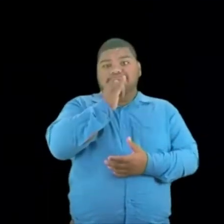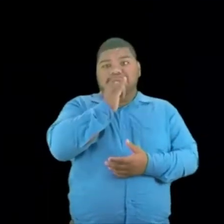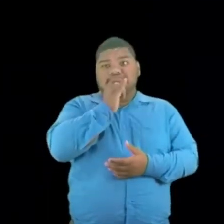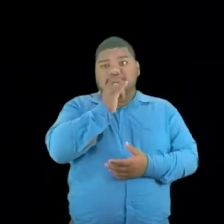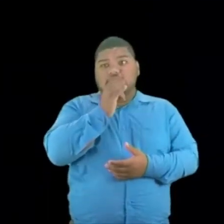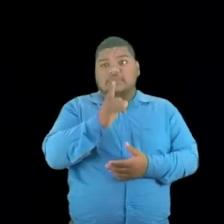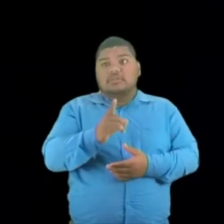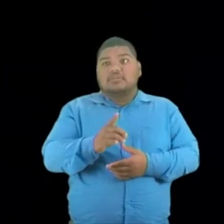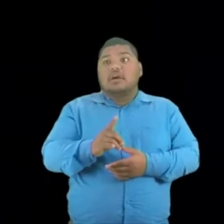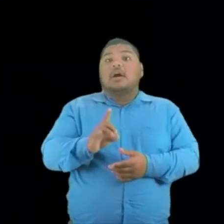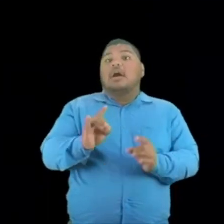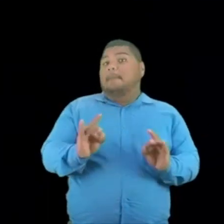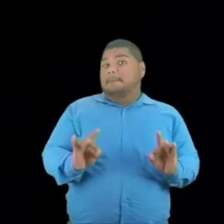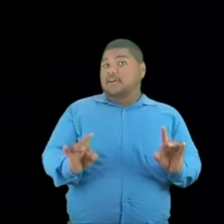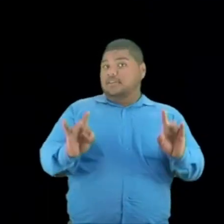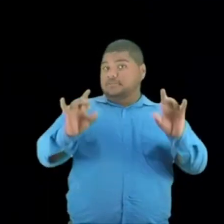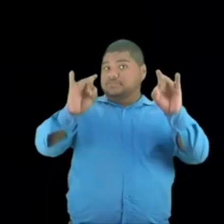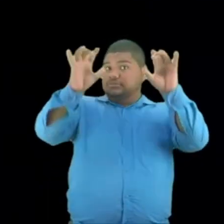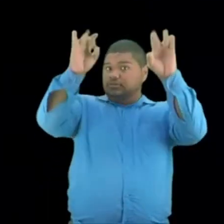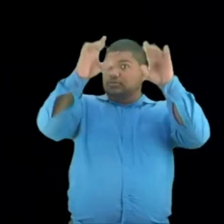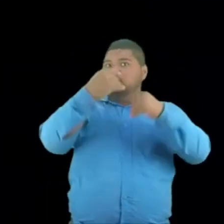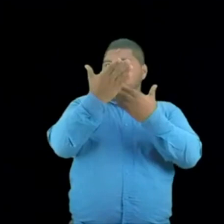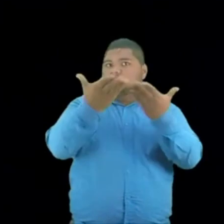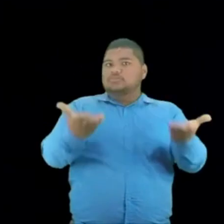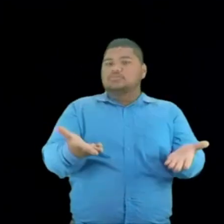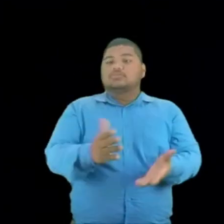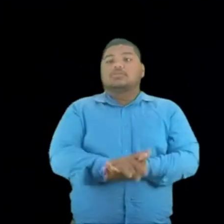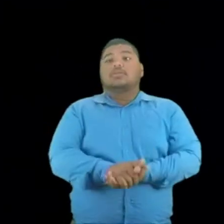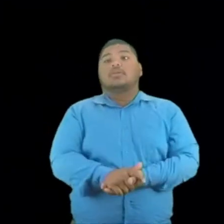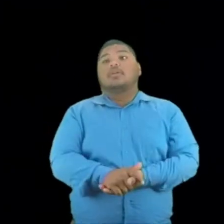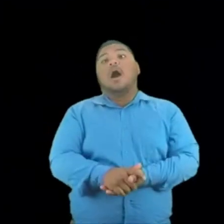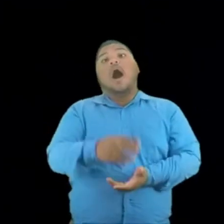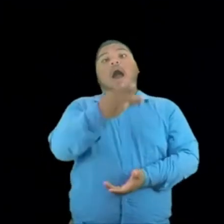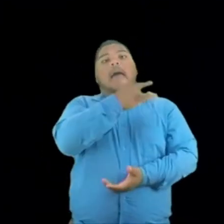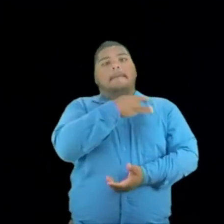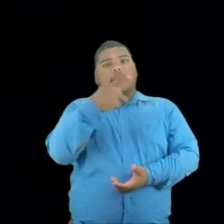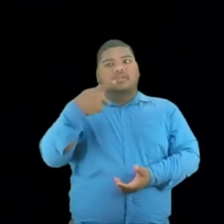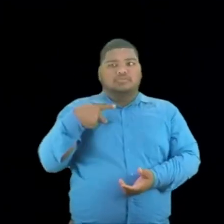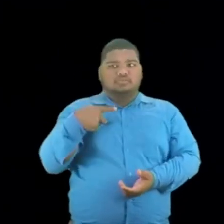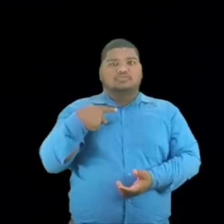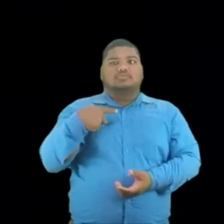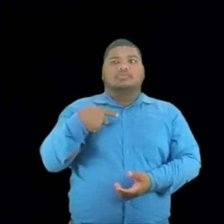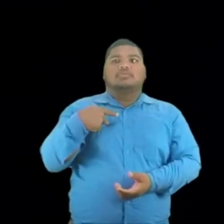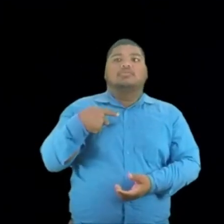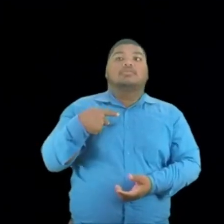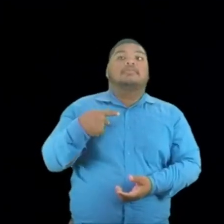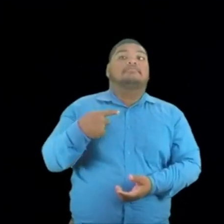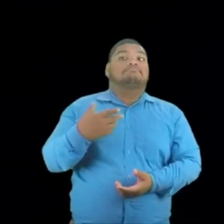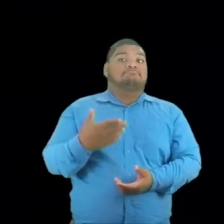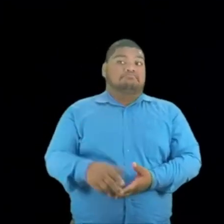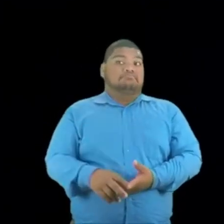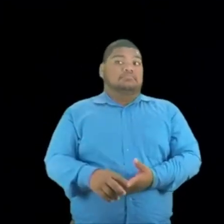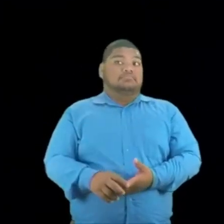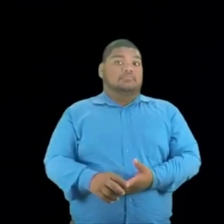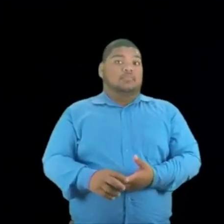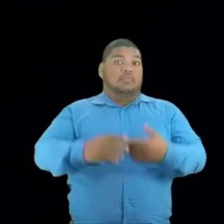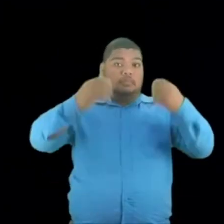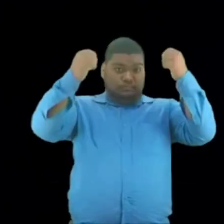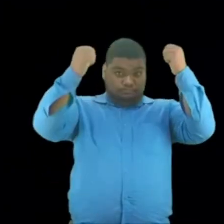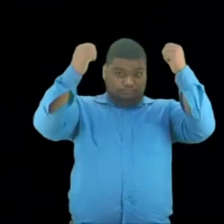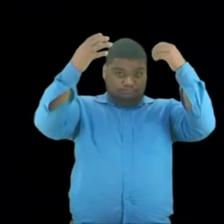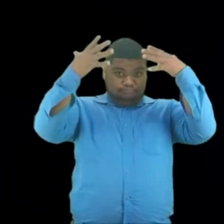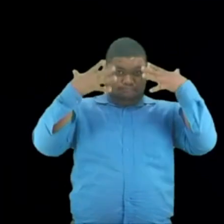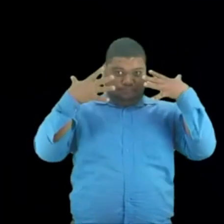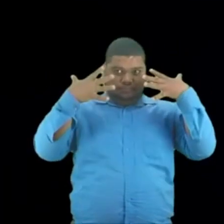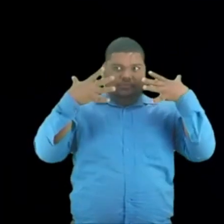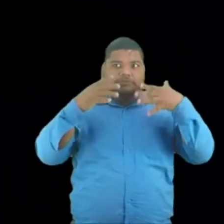mais especial que você. Ele é pastor, ele tem uma unção, certo?